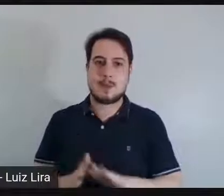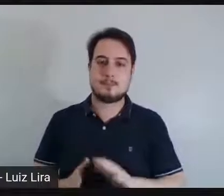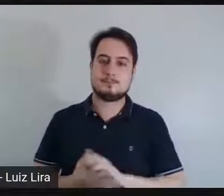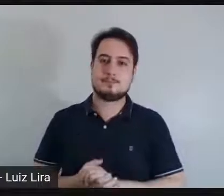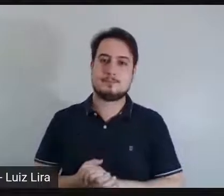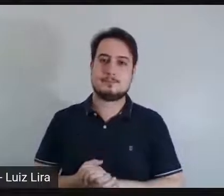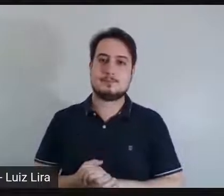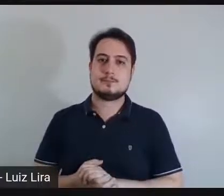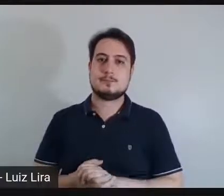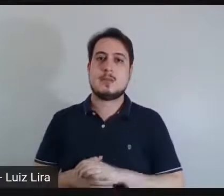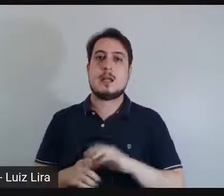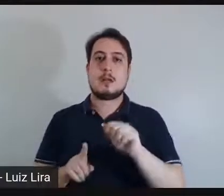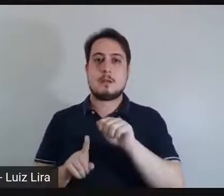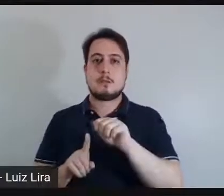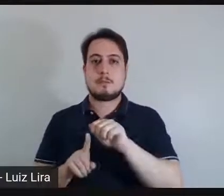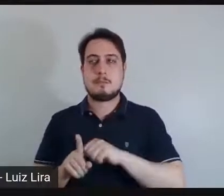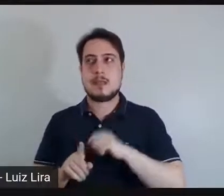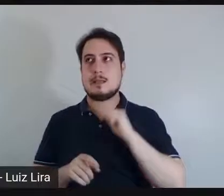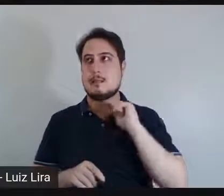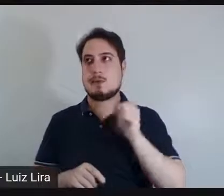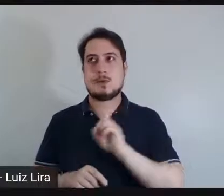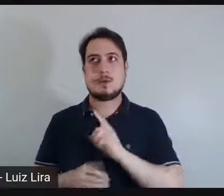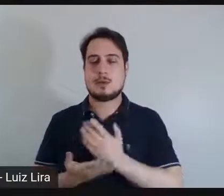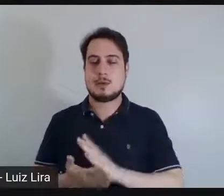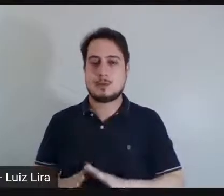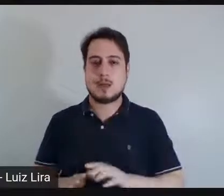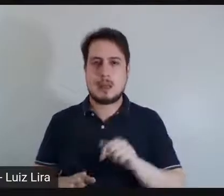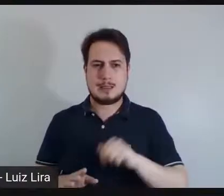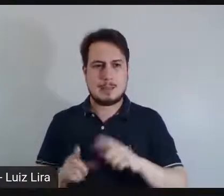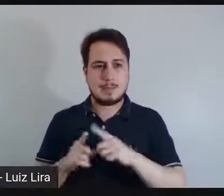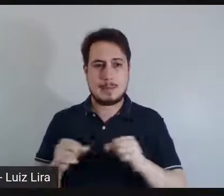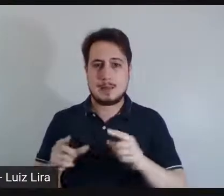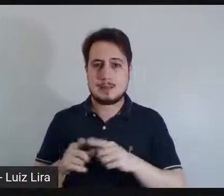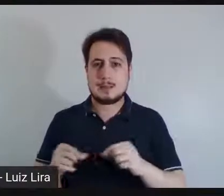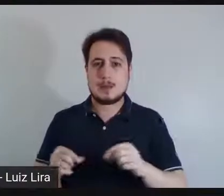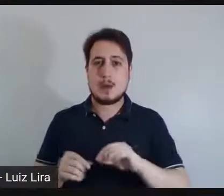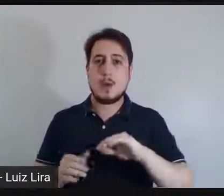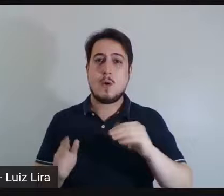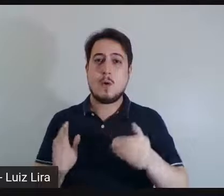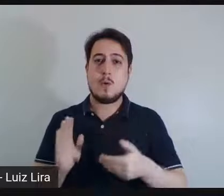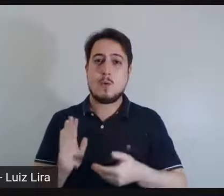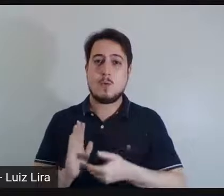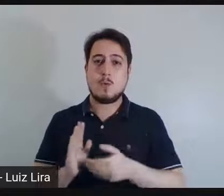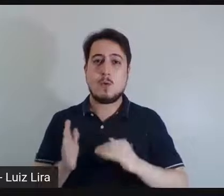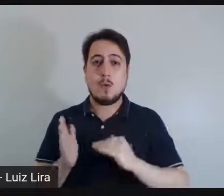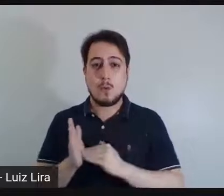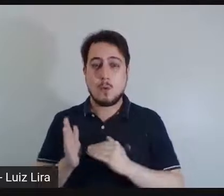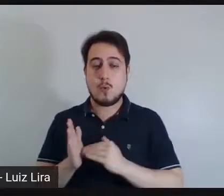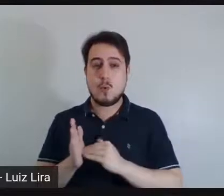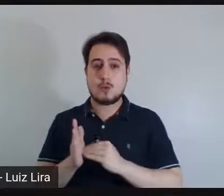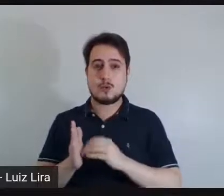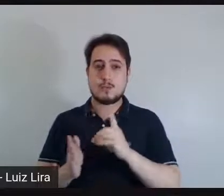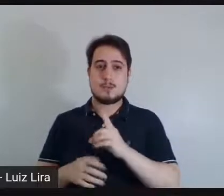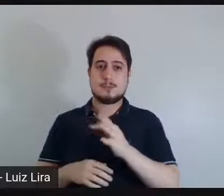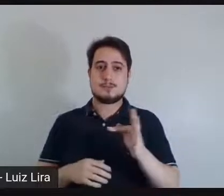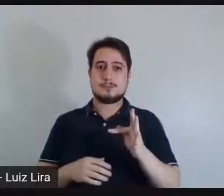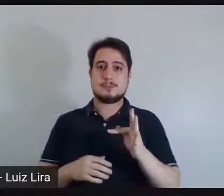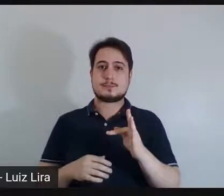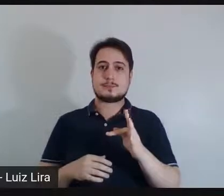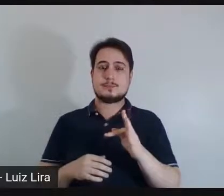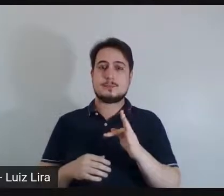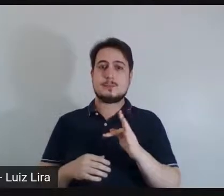abril, vamos esperar aí, vai. Ainda mais aqui em Brasília. Brasília foi o último ente da federação, né,